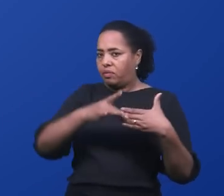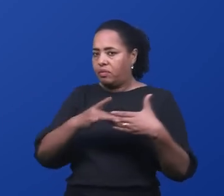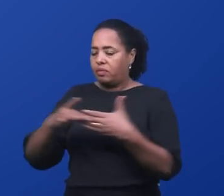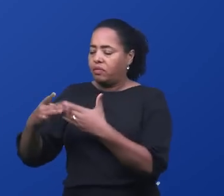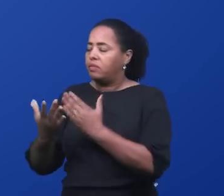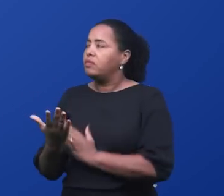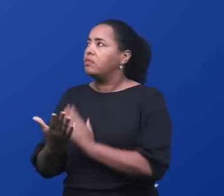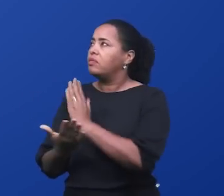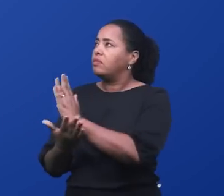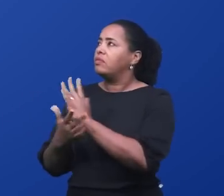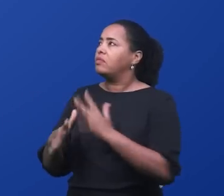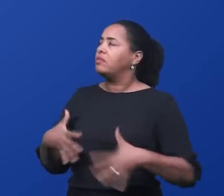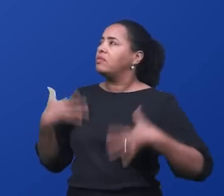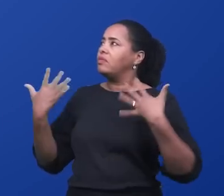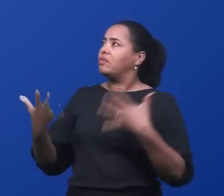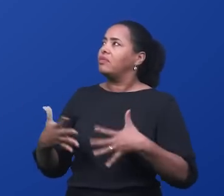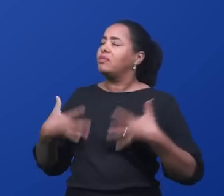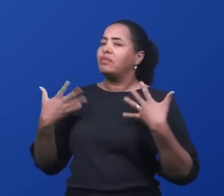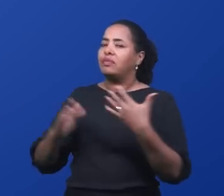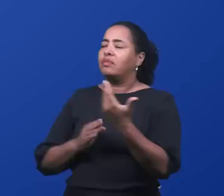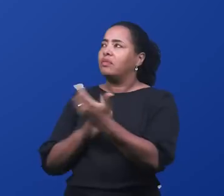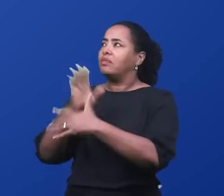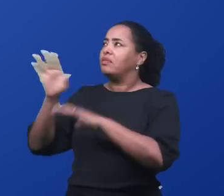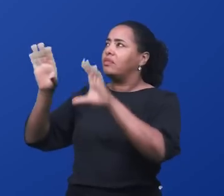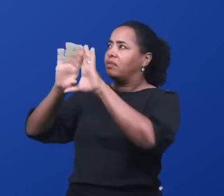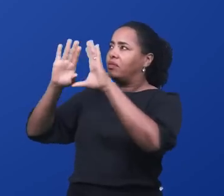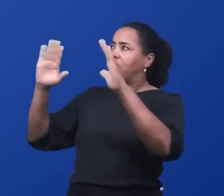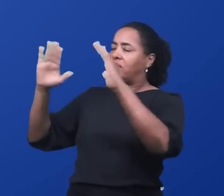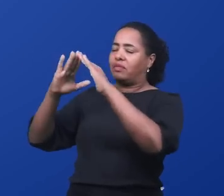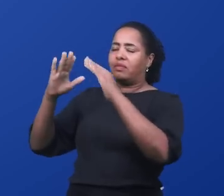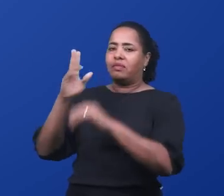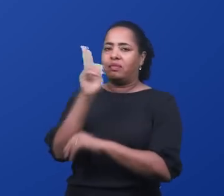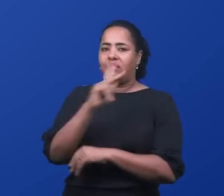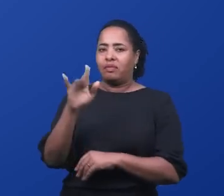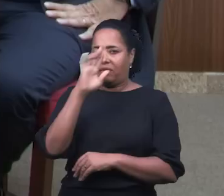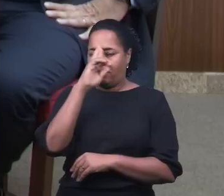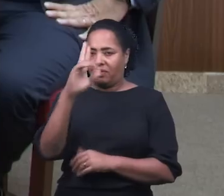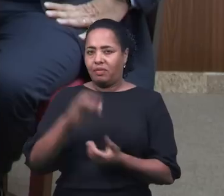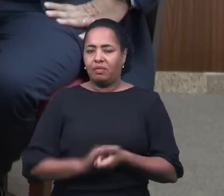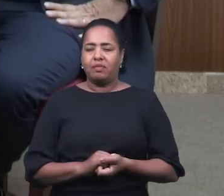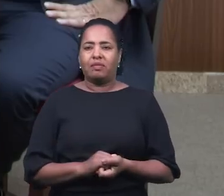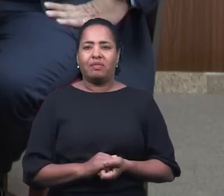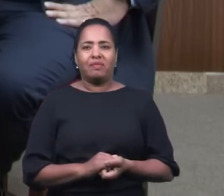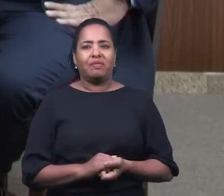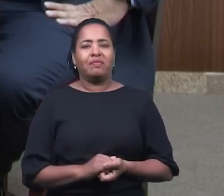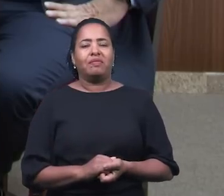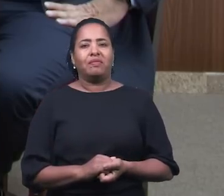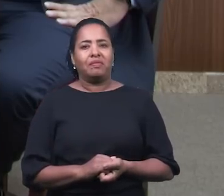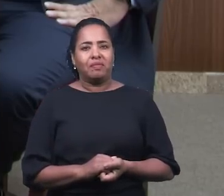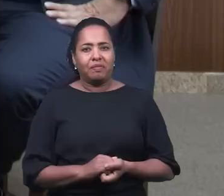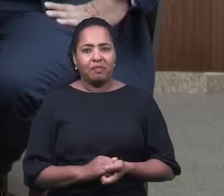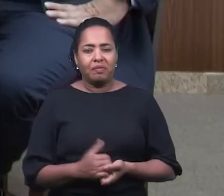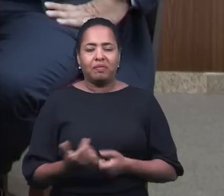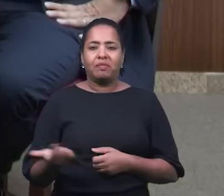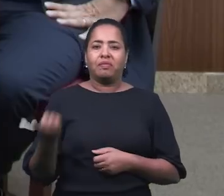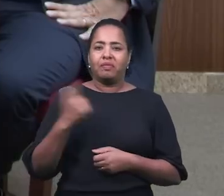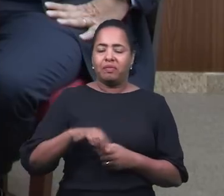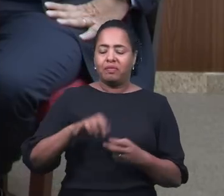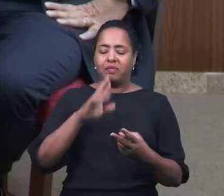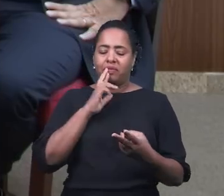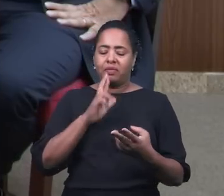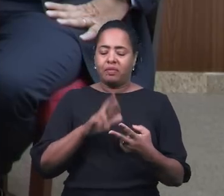nesse caminho, ansiando por descansar na Jerusalém eternal. A paz do Senhor Jesus. Meus irmãos, retornamos de mais